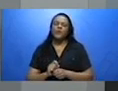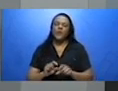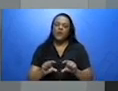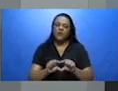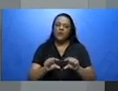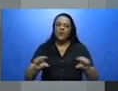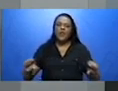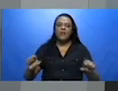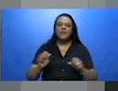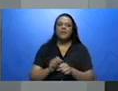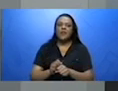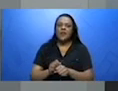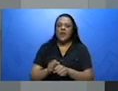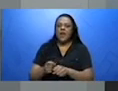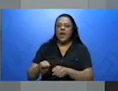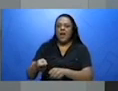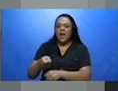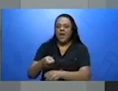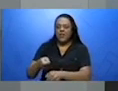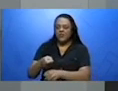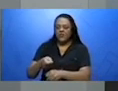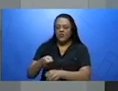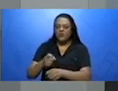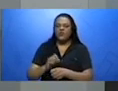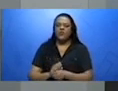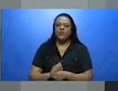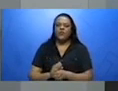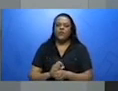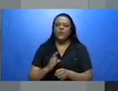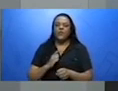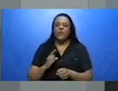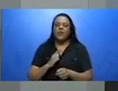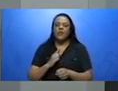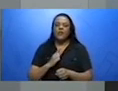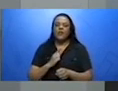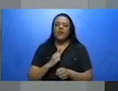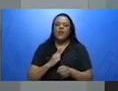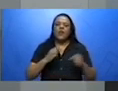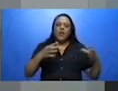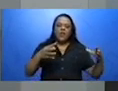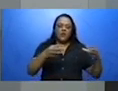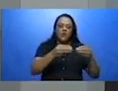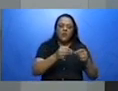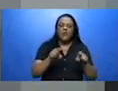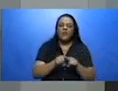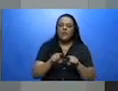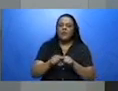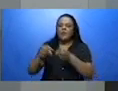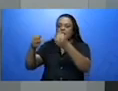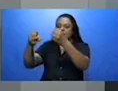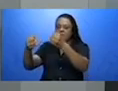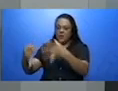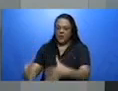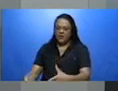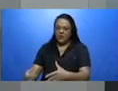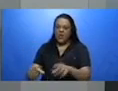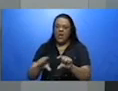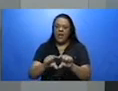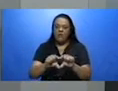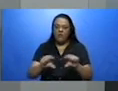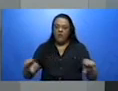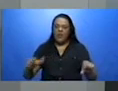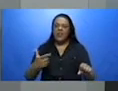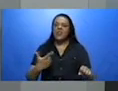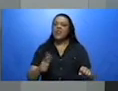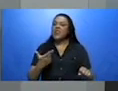e explicativas. As restritivas, elas não possuem verbo, elas não possuem vírgula. E as